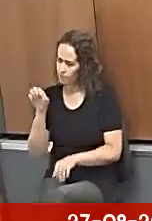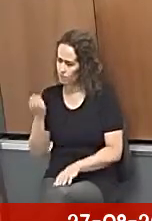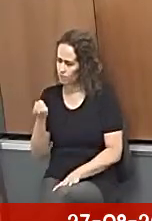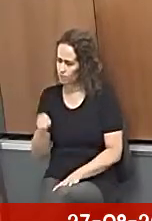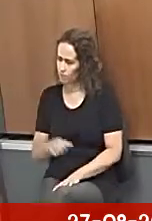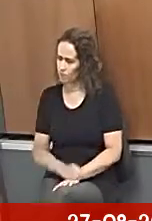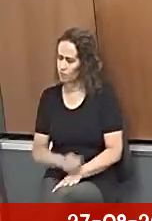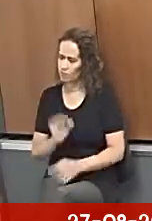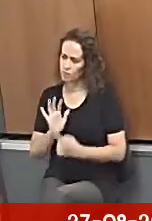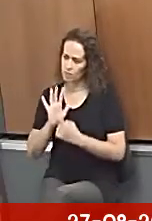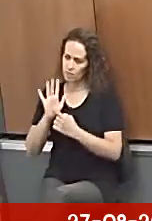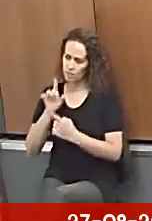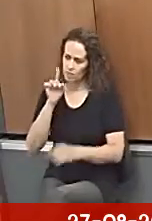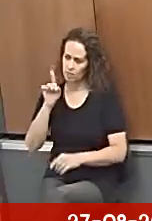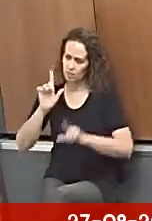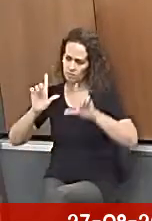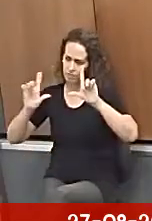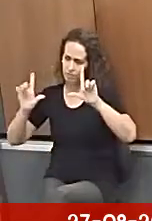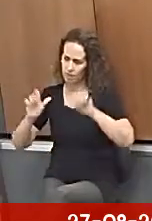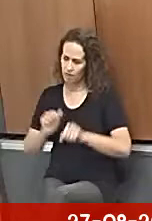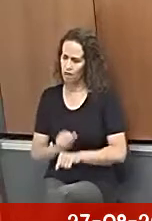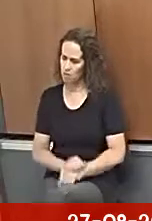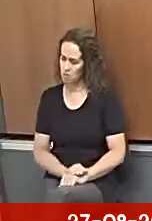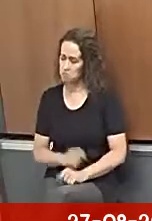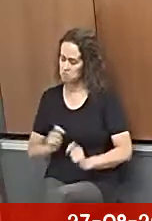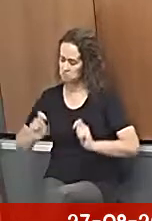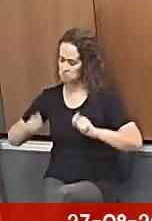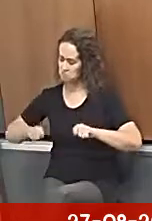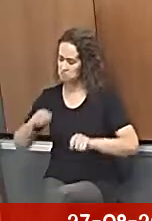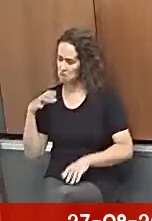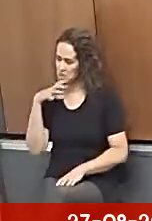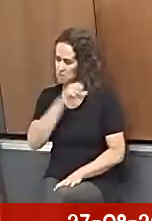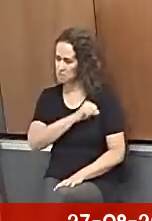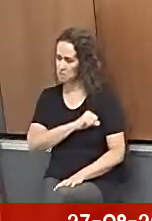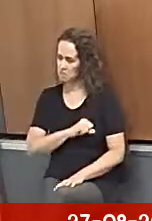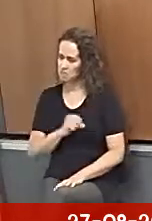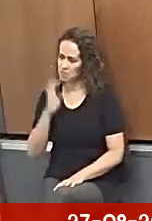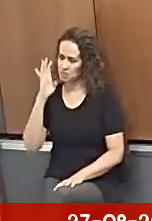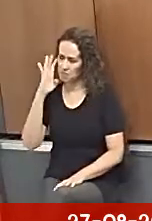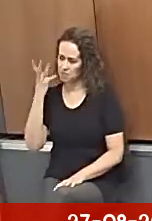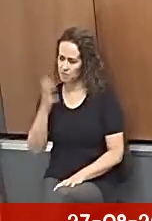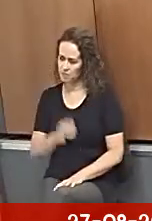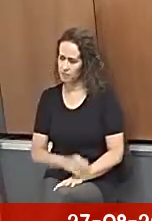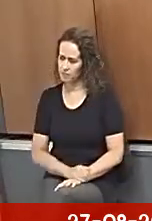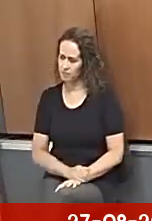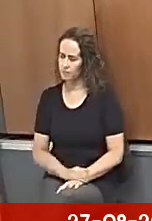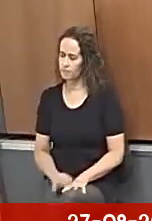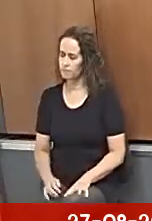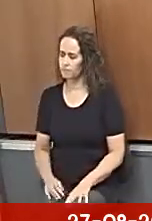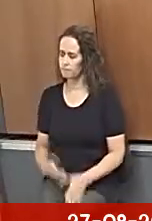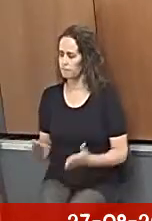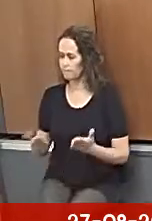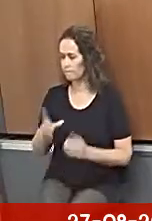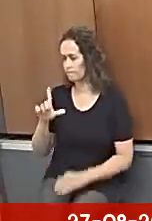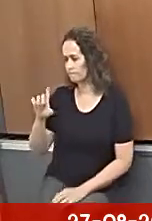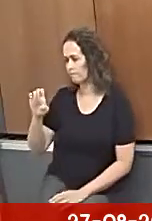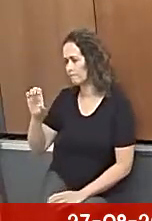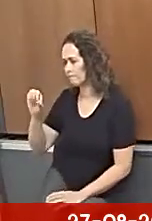aparecer no painel que muito obrigado escreve ciência na assessoria com a palavra então show leônidas